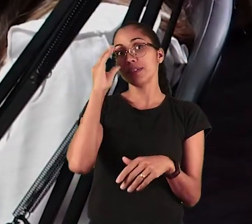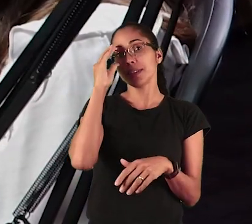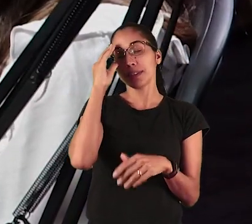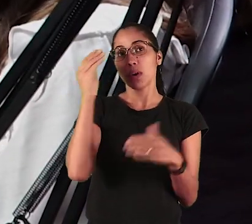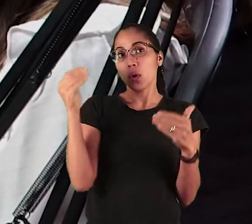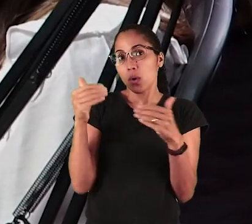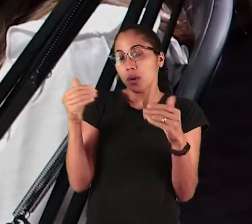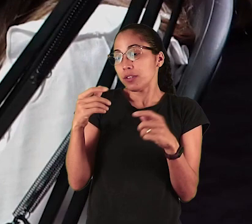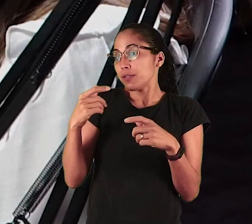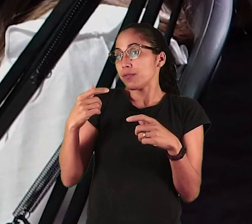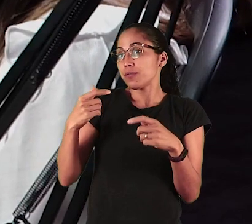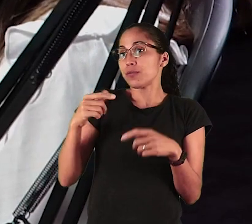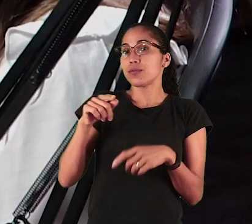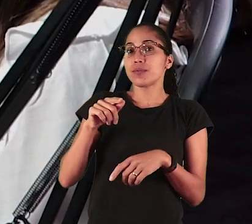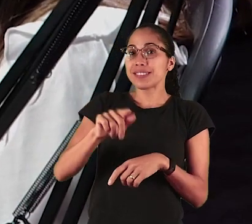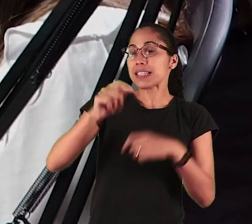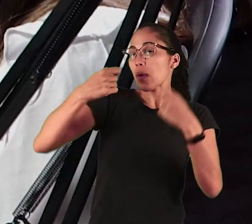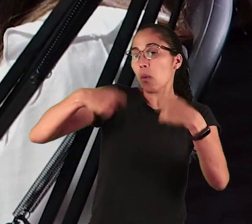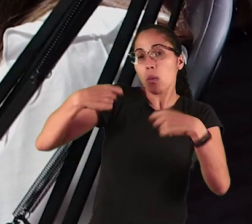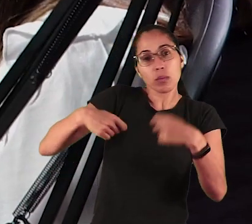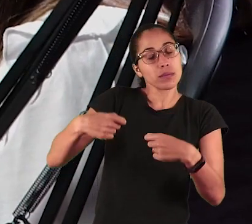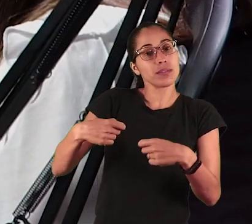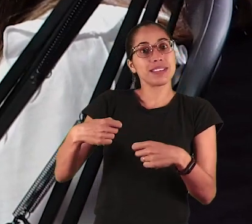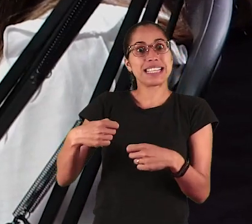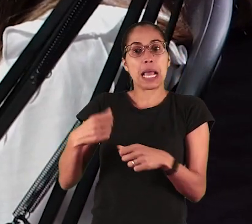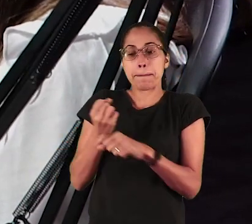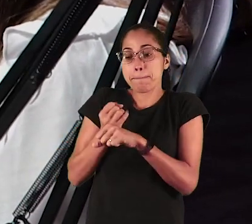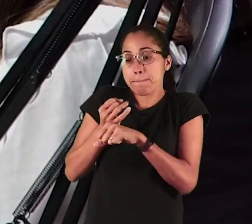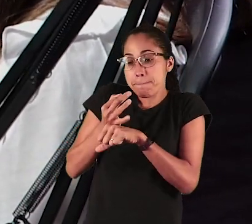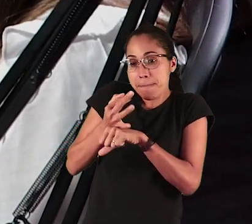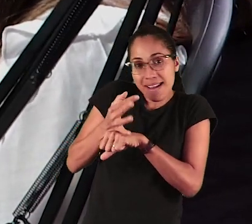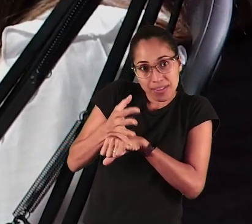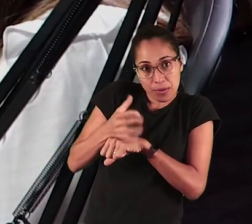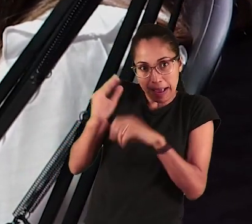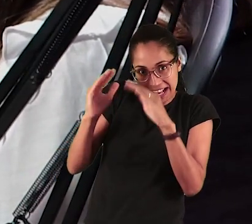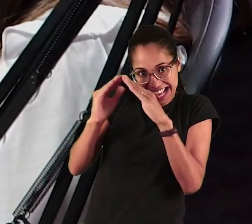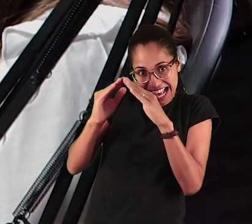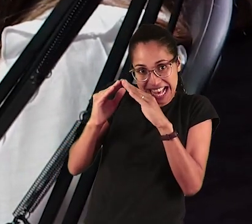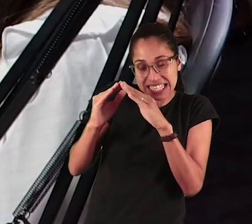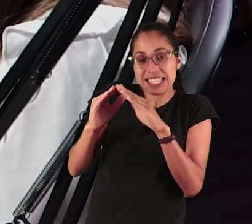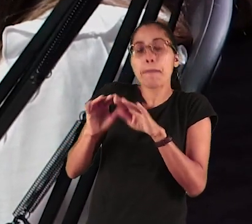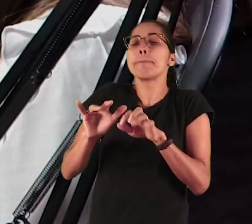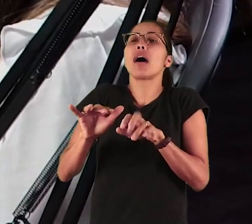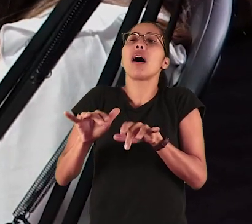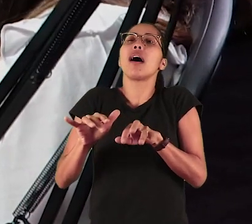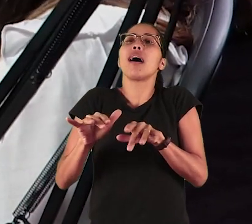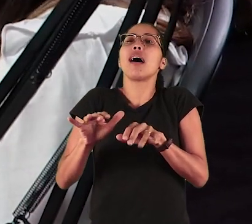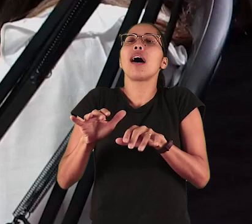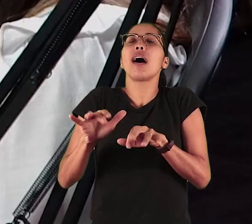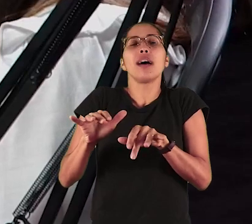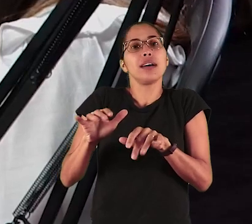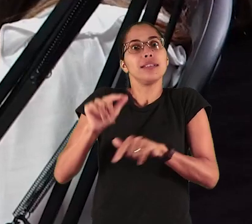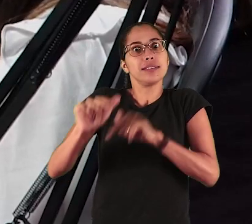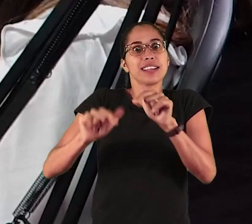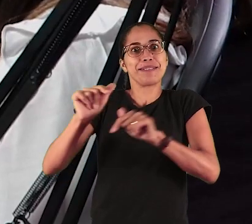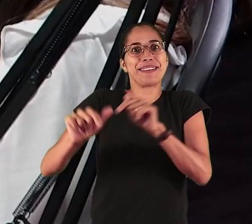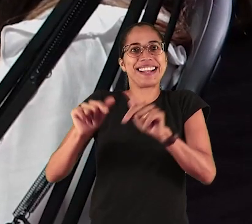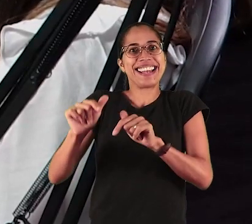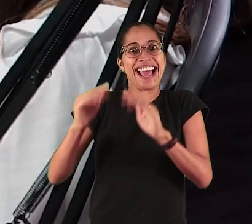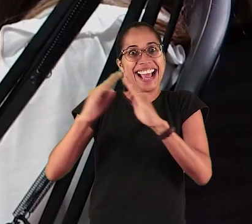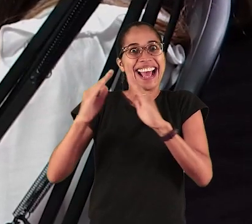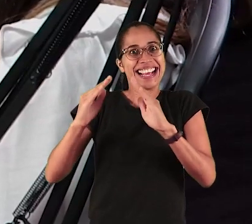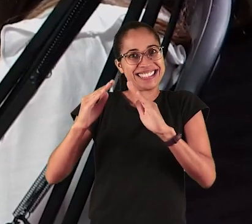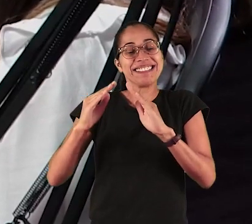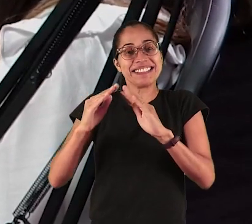a madrugada dentro né Você tem uma flexibilidade quantas vezes eu cancelei viagens Porque surgiu um projeto e você não podia